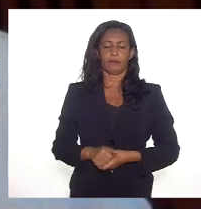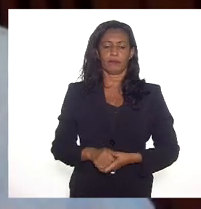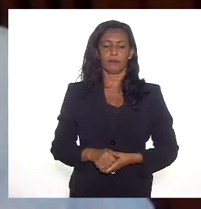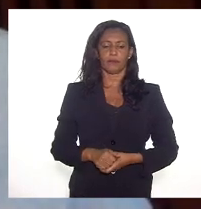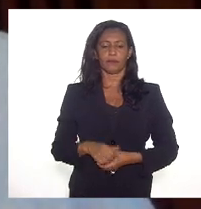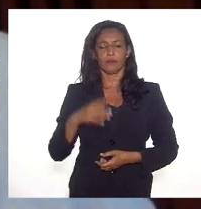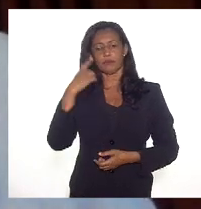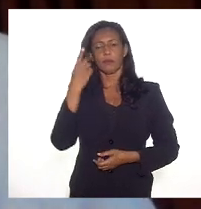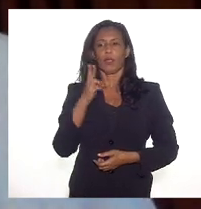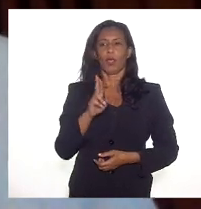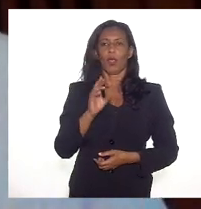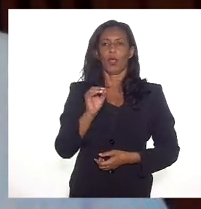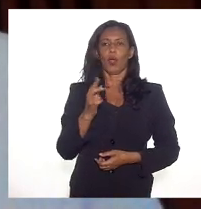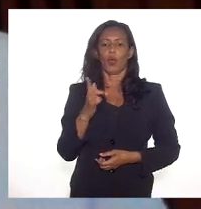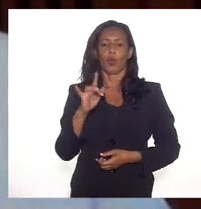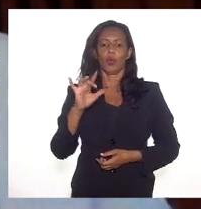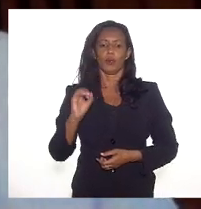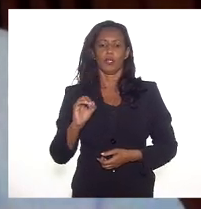Bacelar